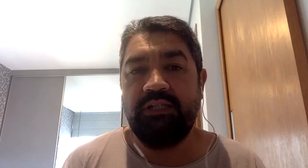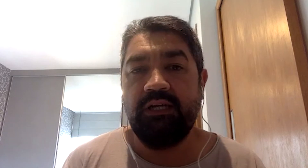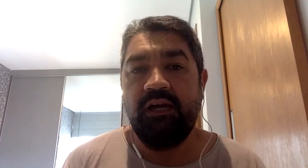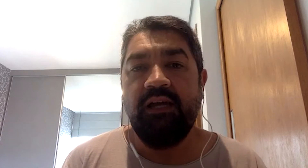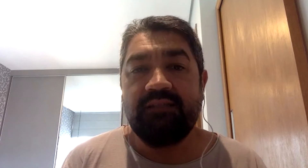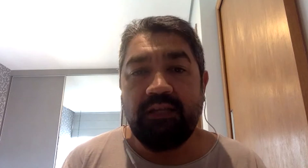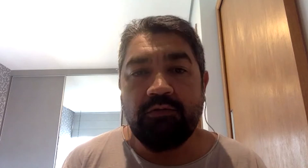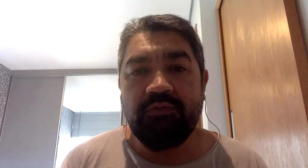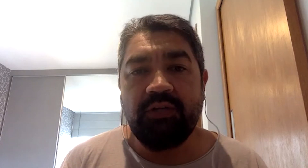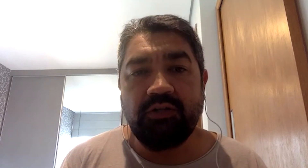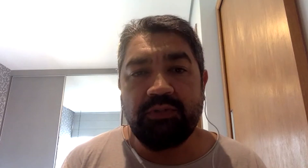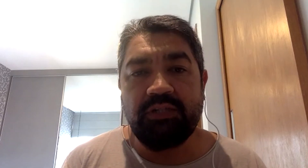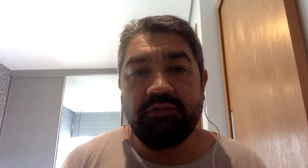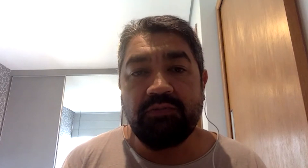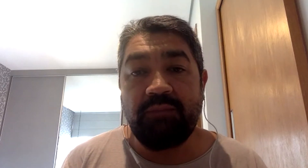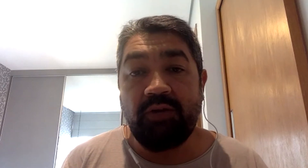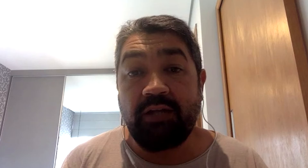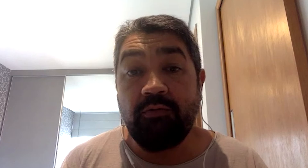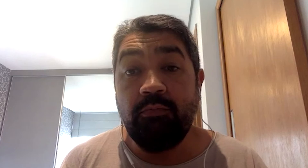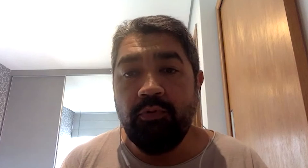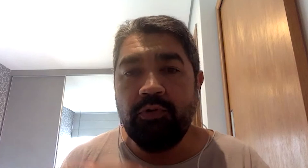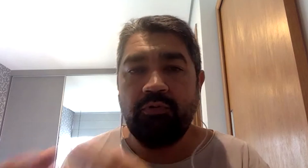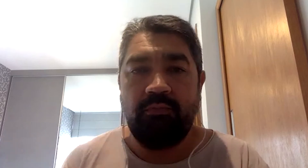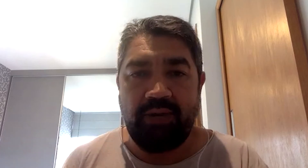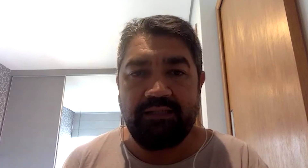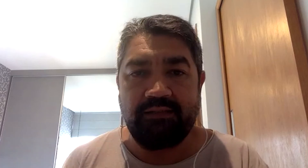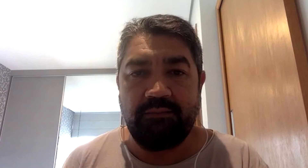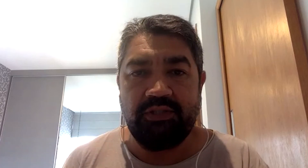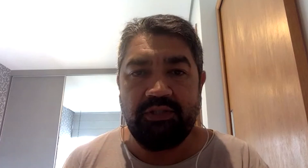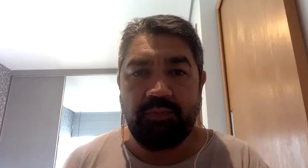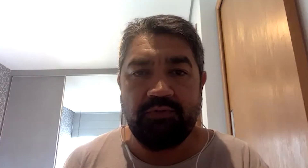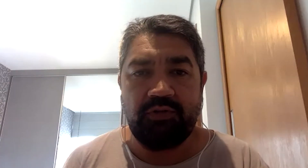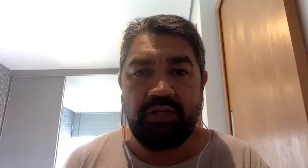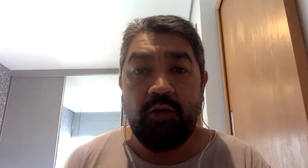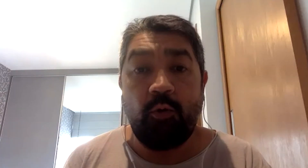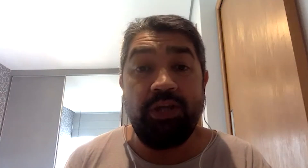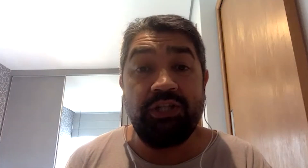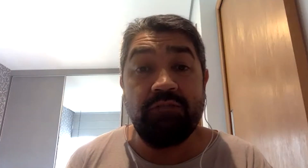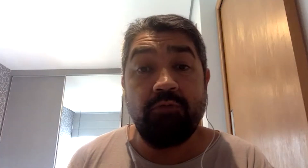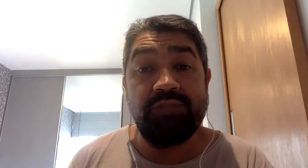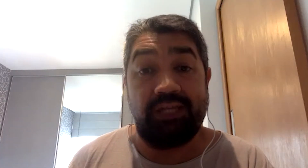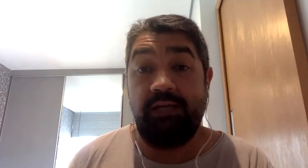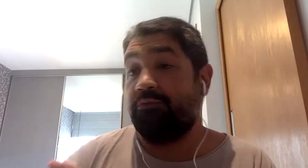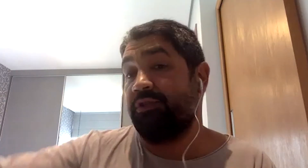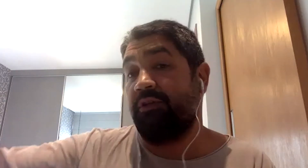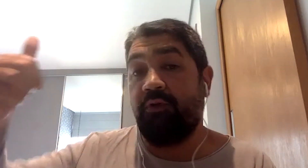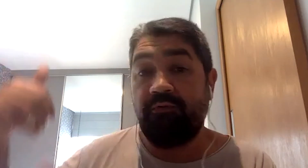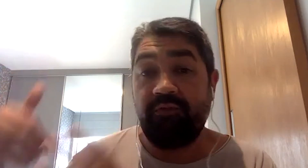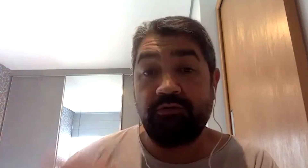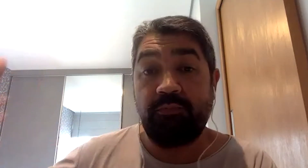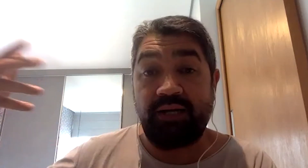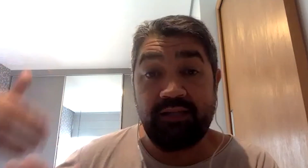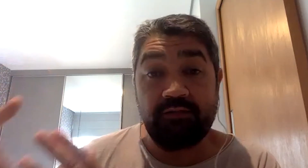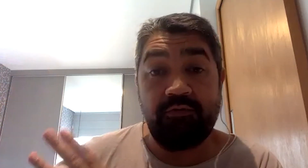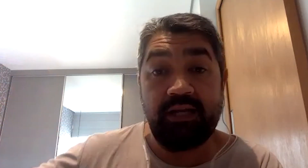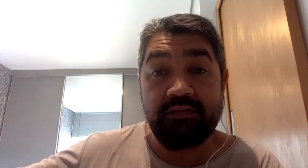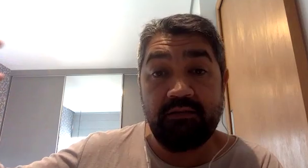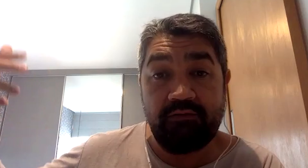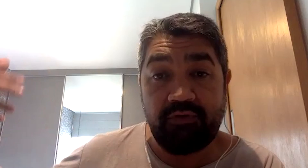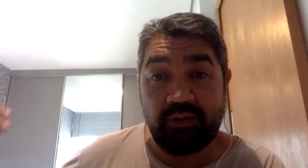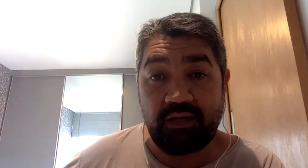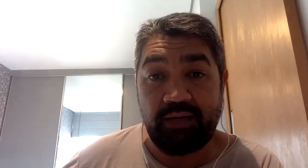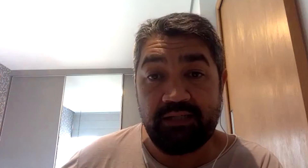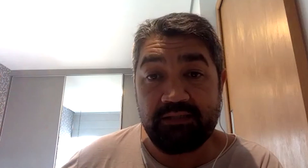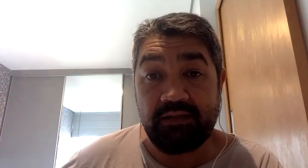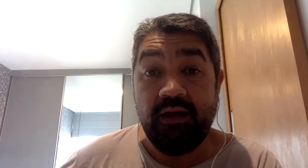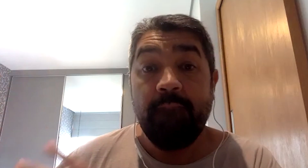que poderia. Sem dúvida, nós poderíamos ter melhorado muito mais essa medida provisória, corrigindo alguns equívocos que foram feitos no passado com relação à